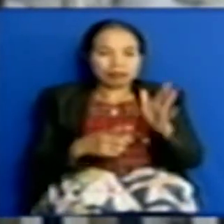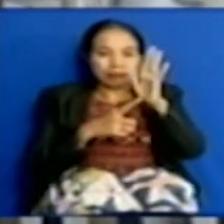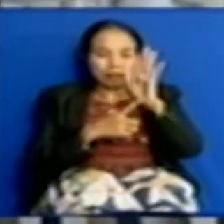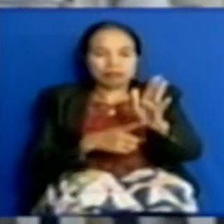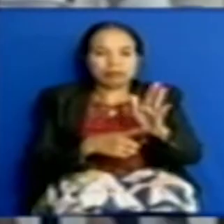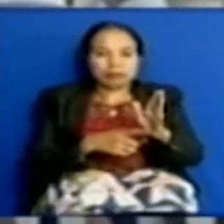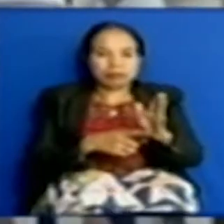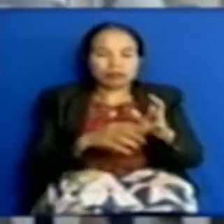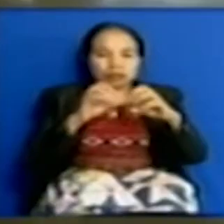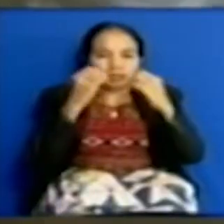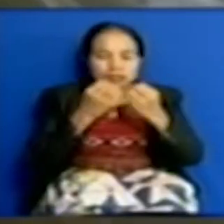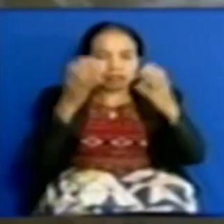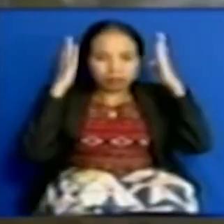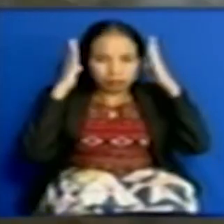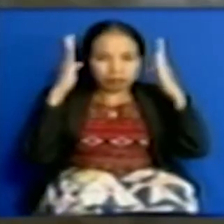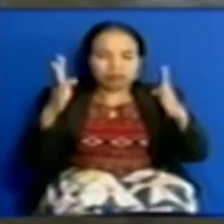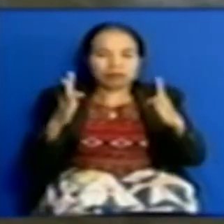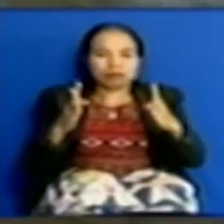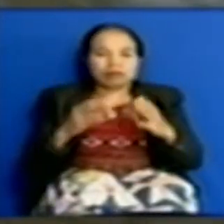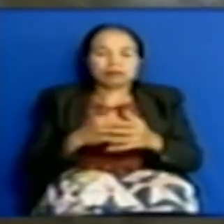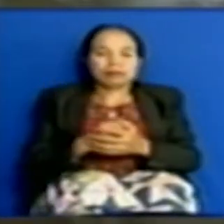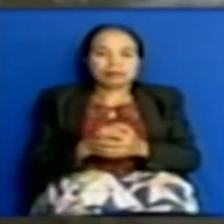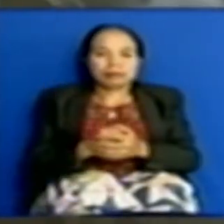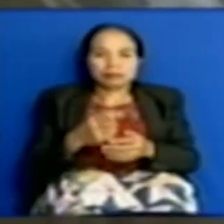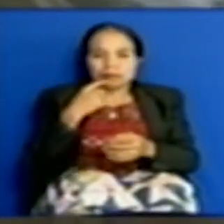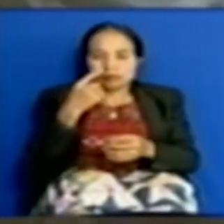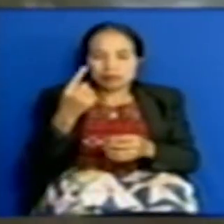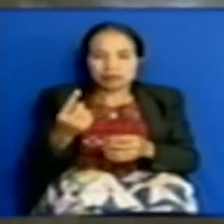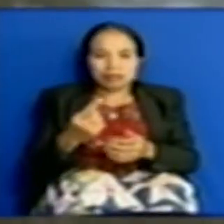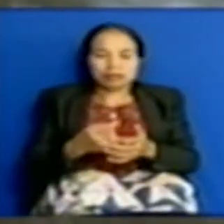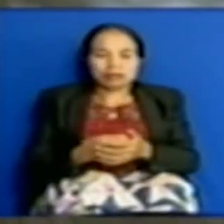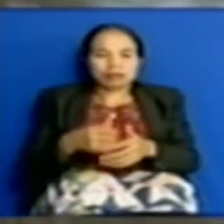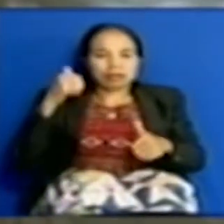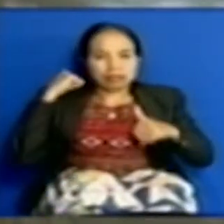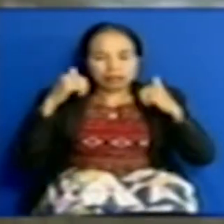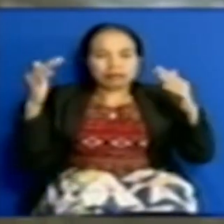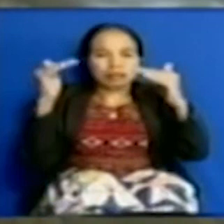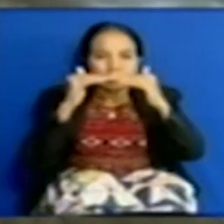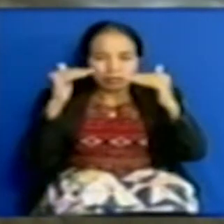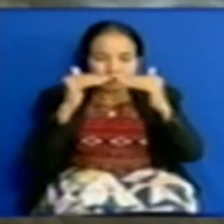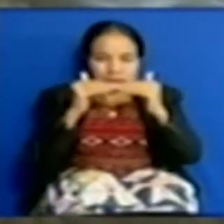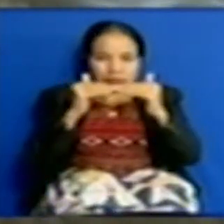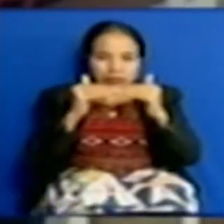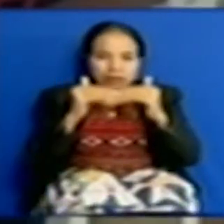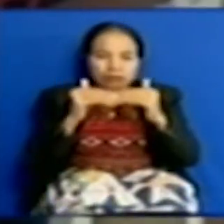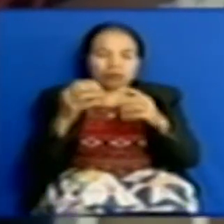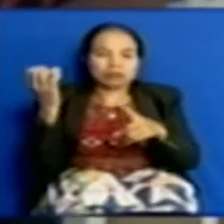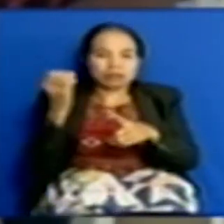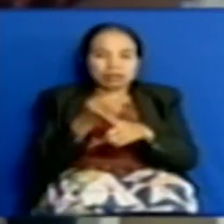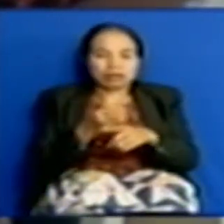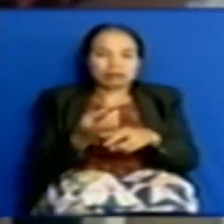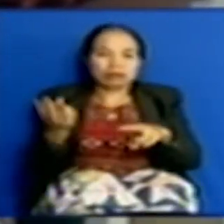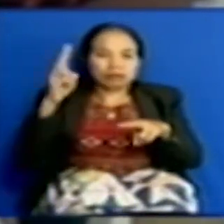Representante Foco Pérez, Benjamin Adrianos dos Santos, atenden atividade de seminário no Bazar, né? O objetivo é